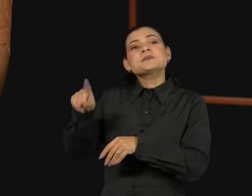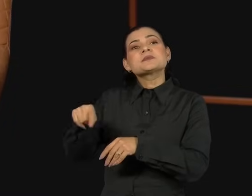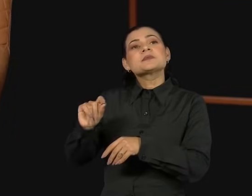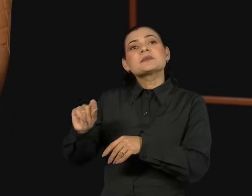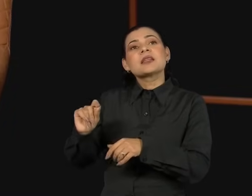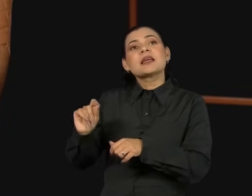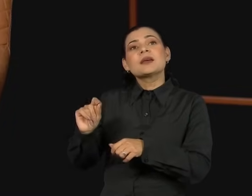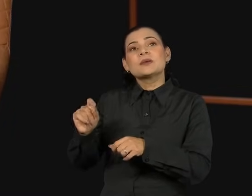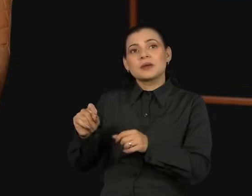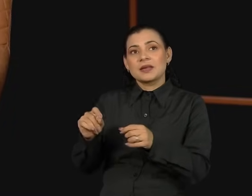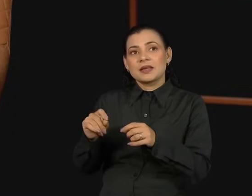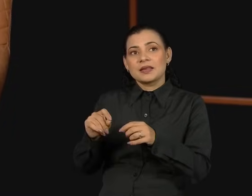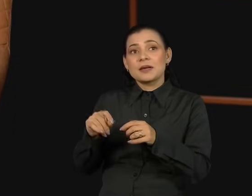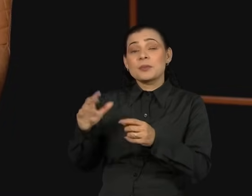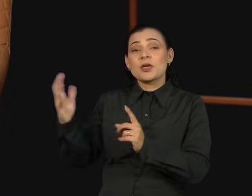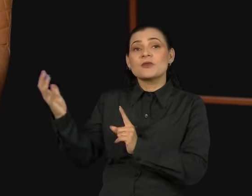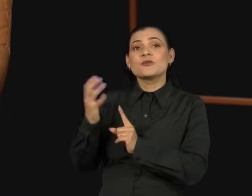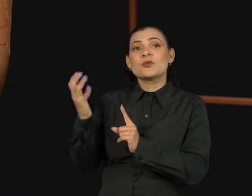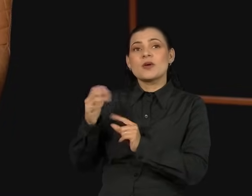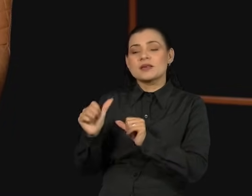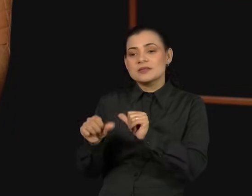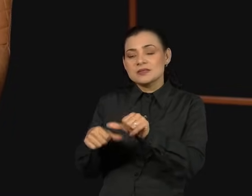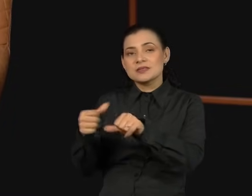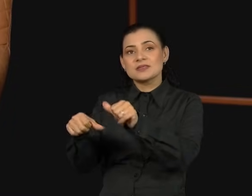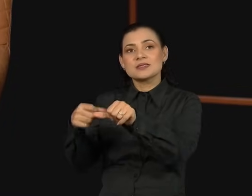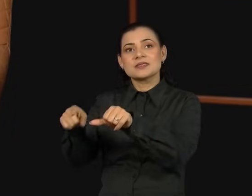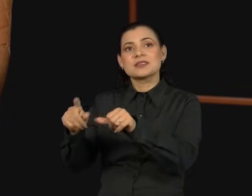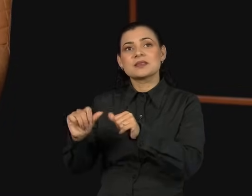virando machixe por influência